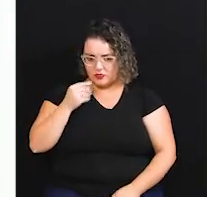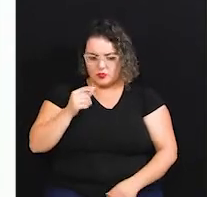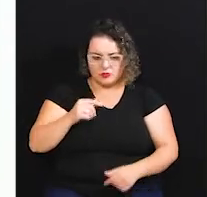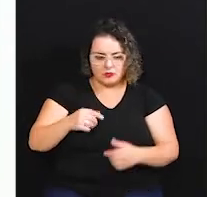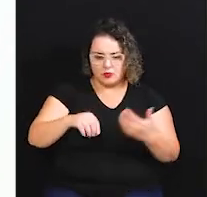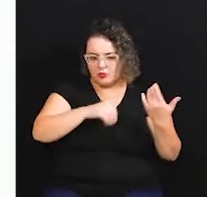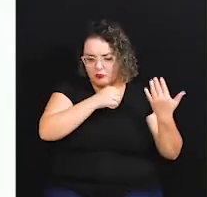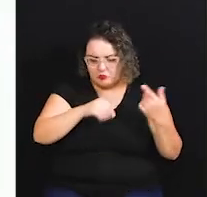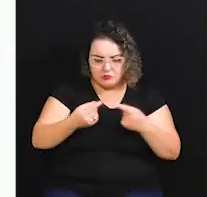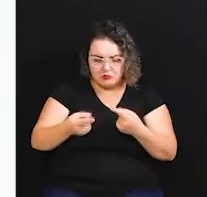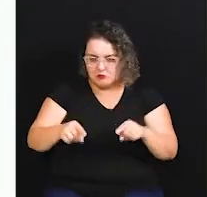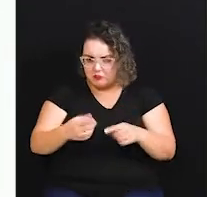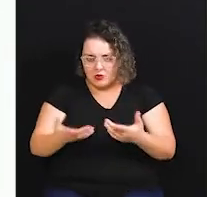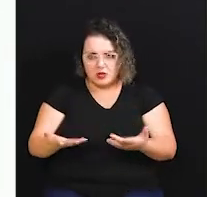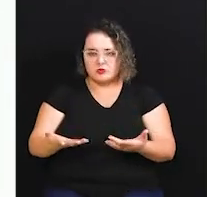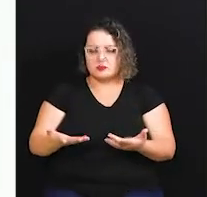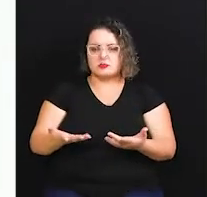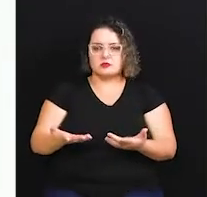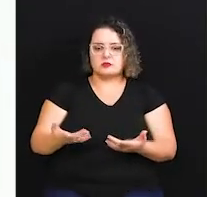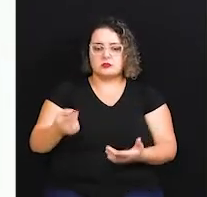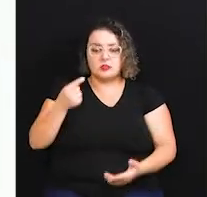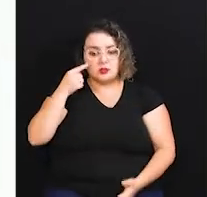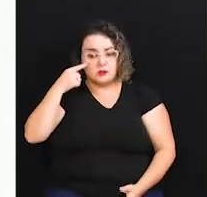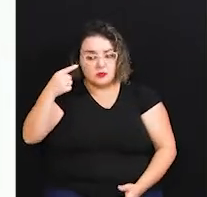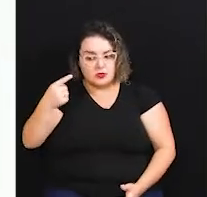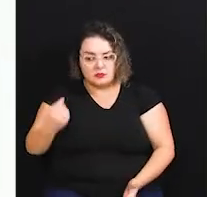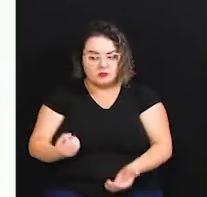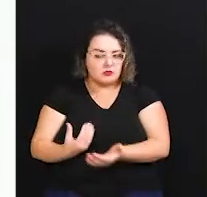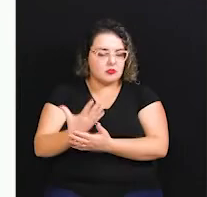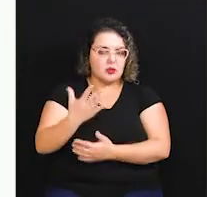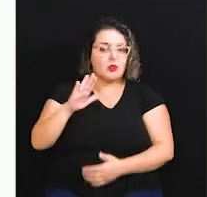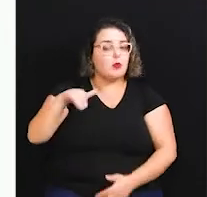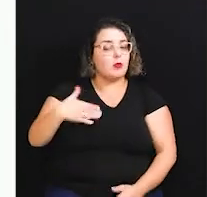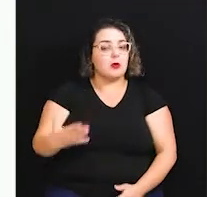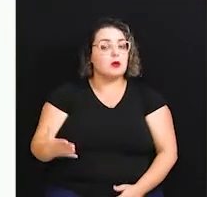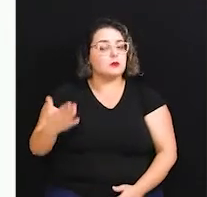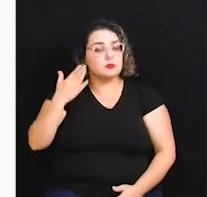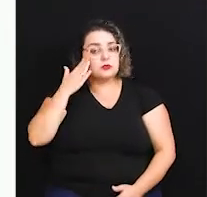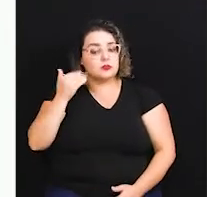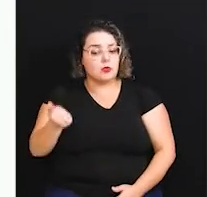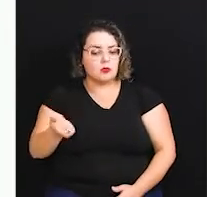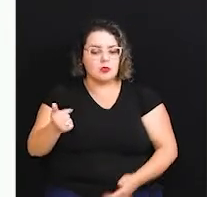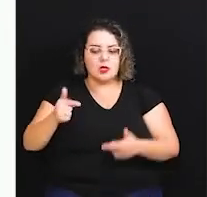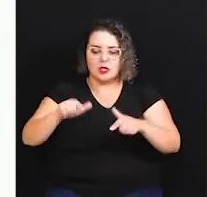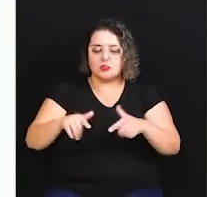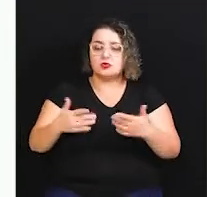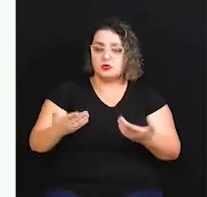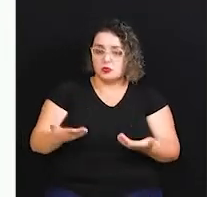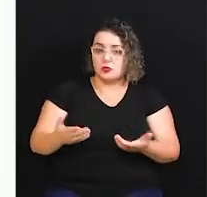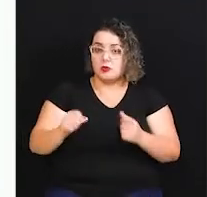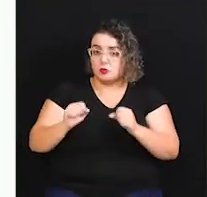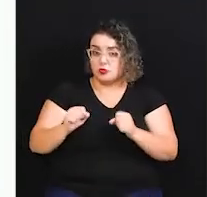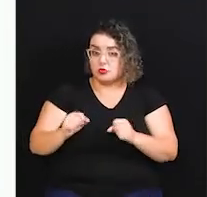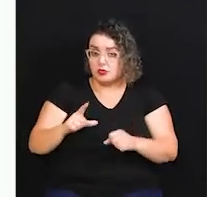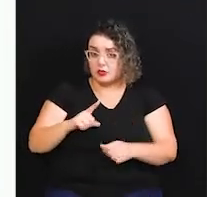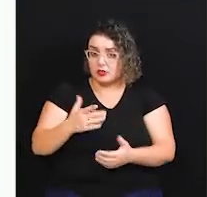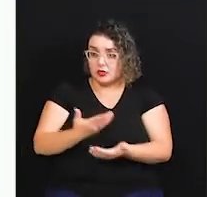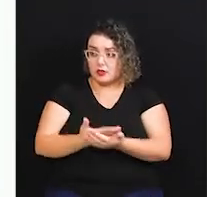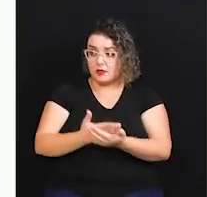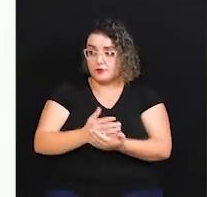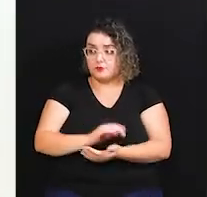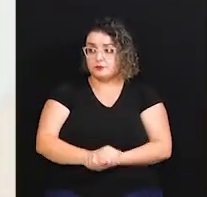com algum instrumento? Essa ideia surgiu aí quando você soube que tinha esse local aqui que podia ter